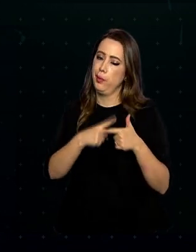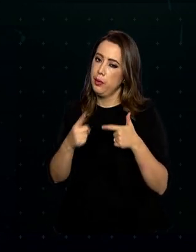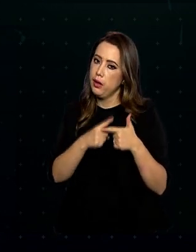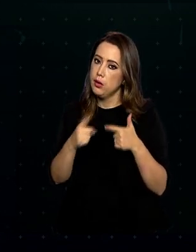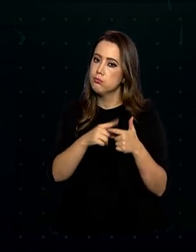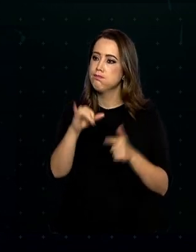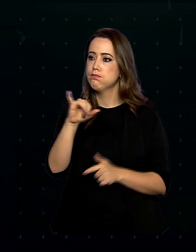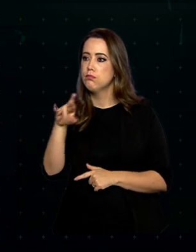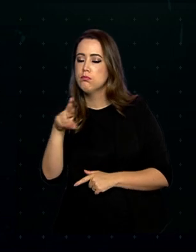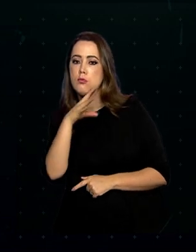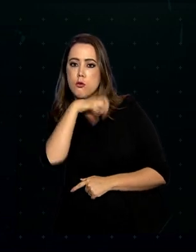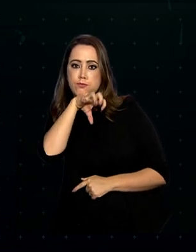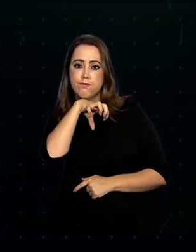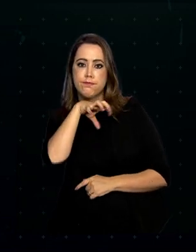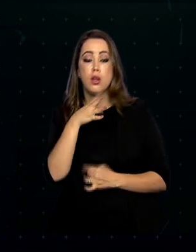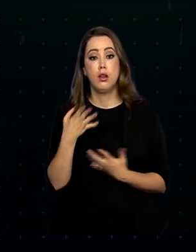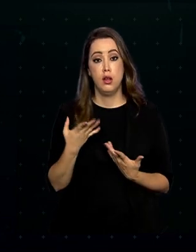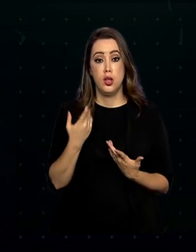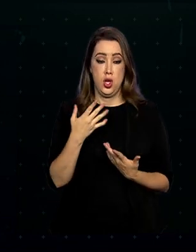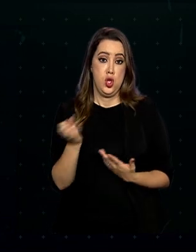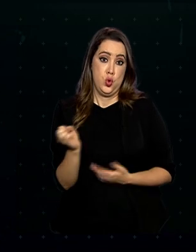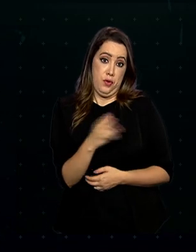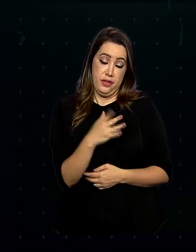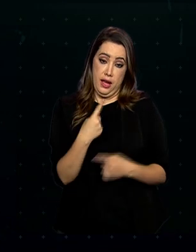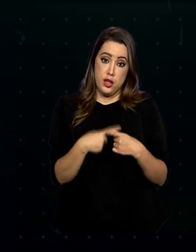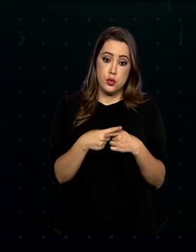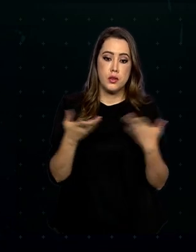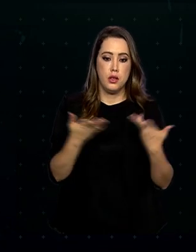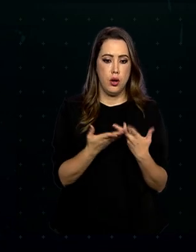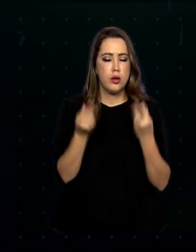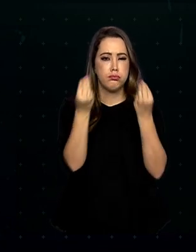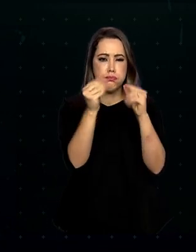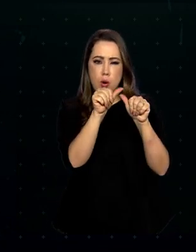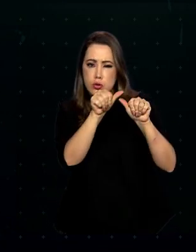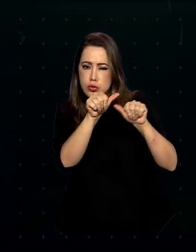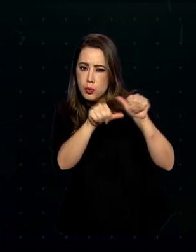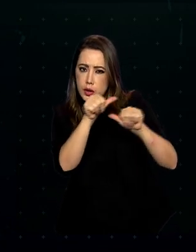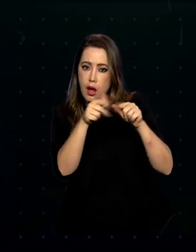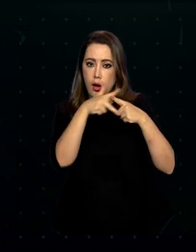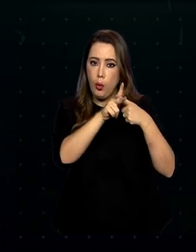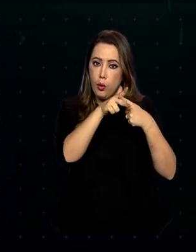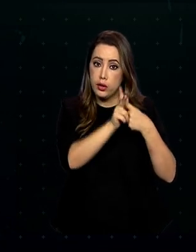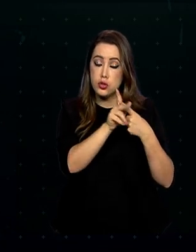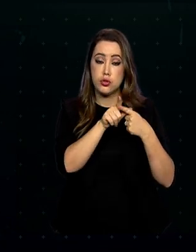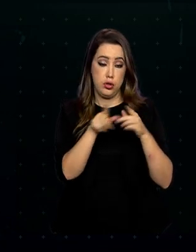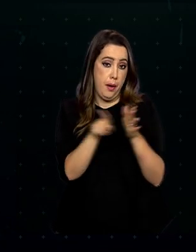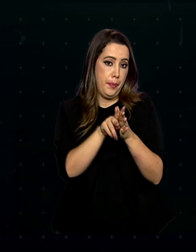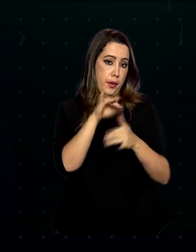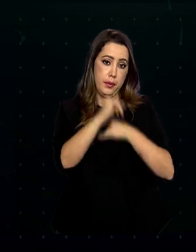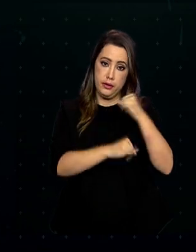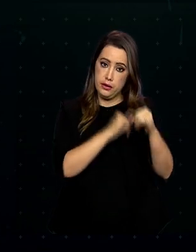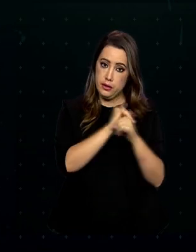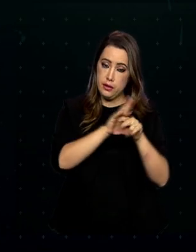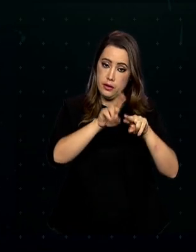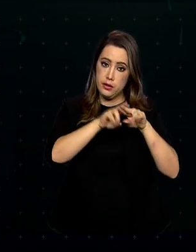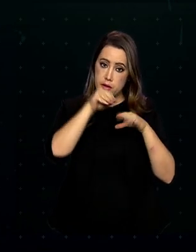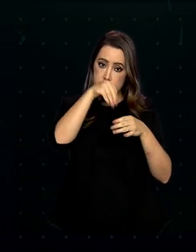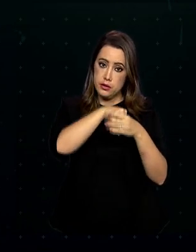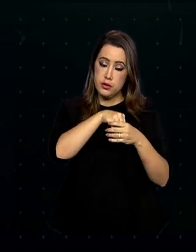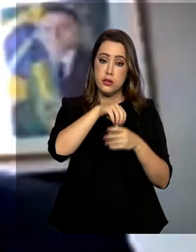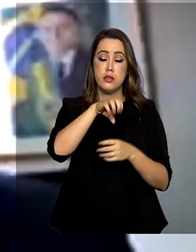fina neste ano. A novidade é que elas vão poder regularizar a situação pela internet, por meio do site